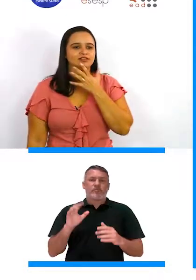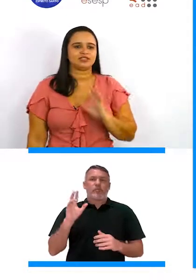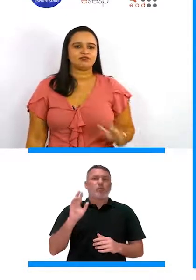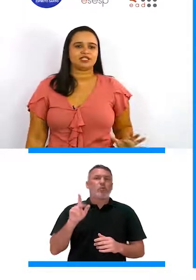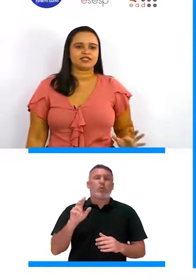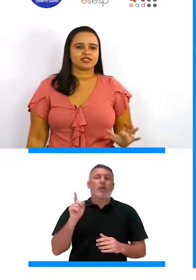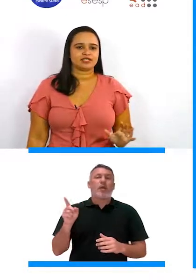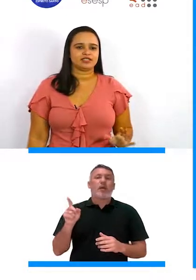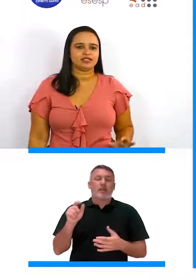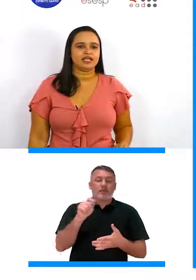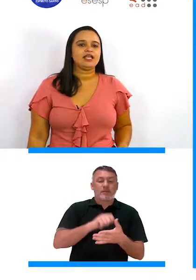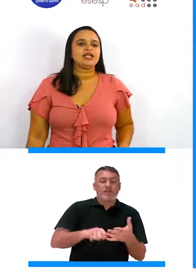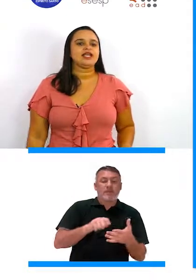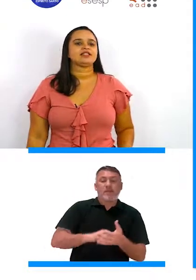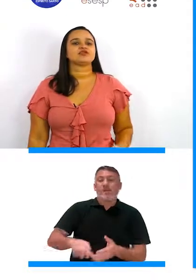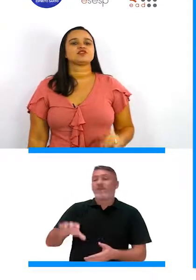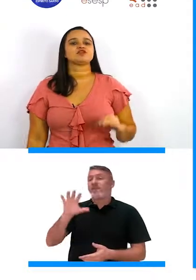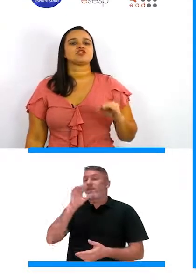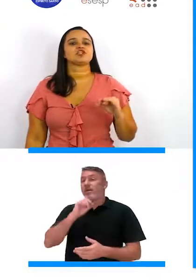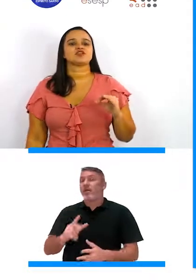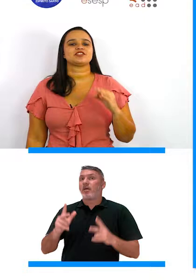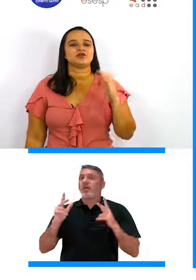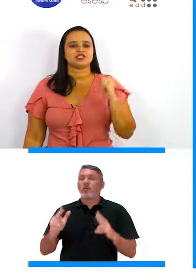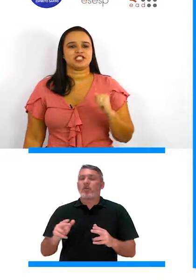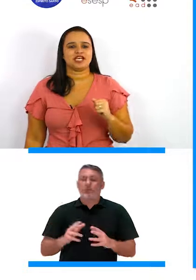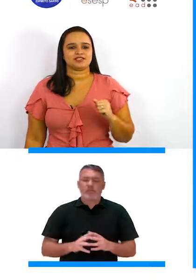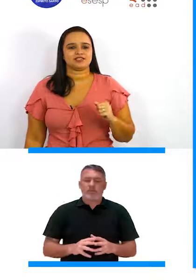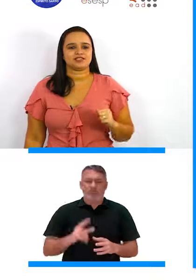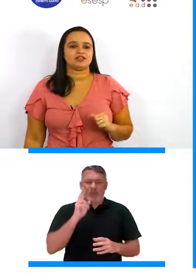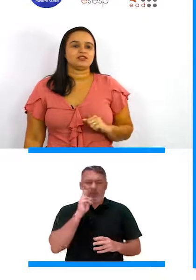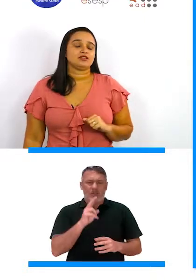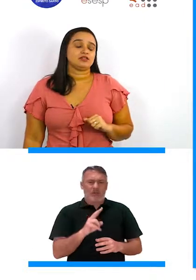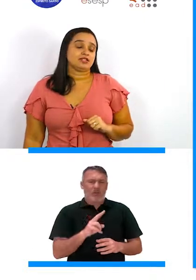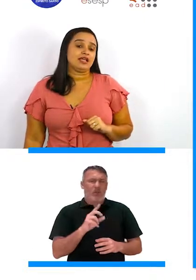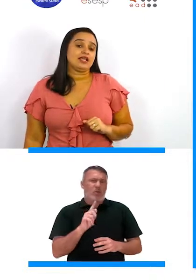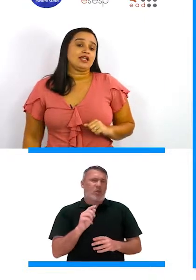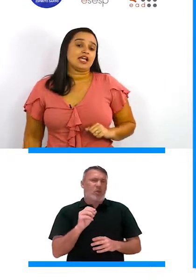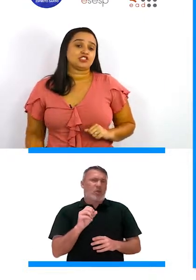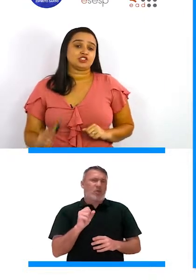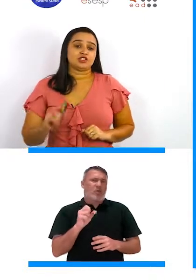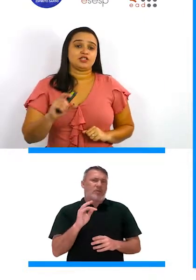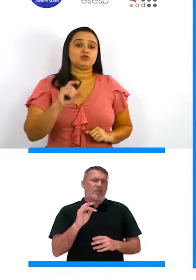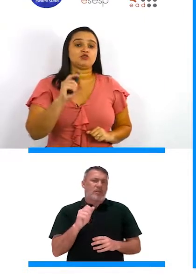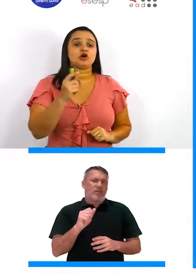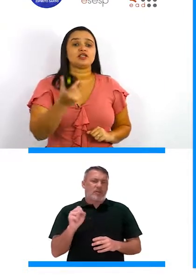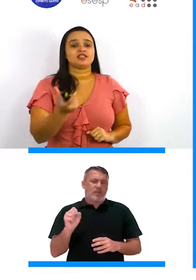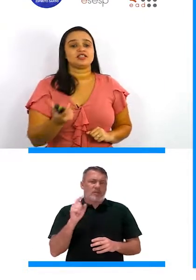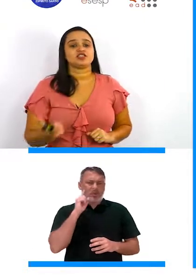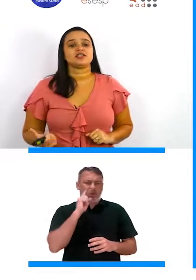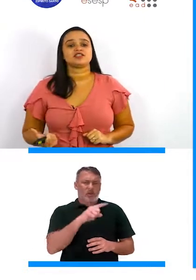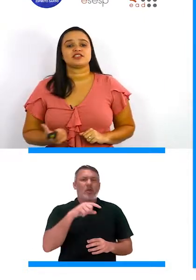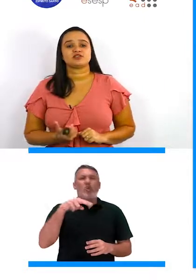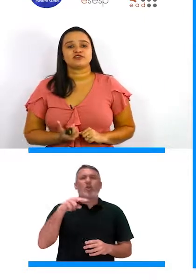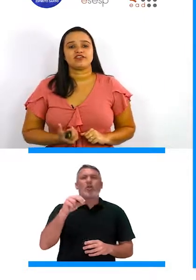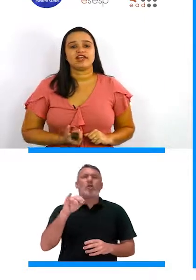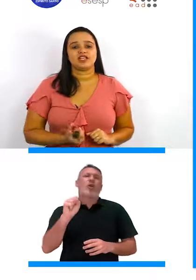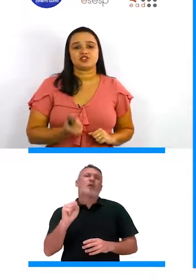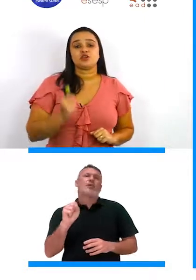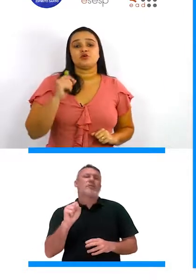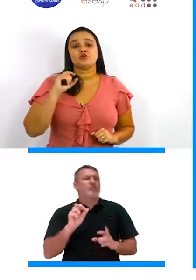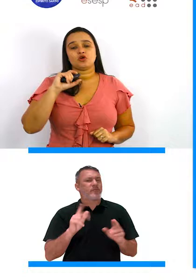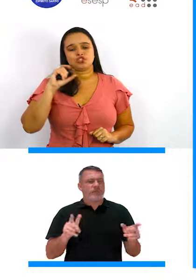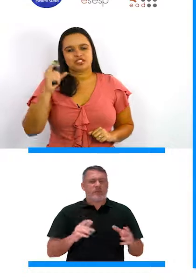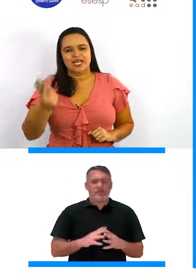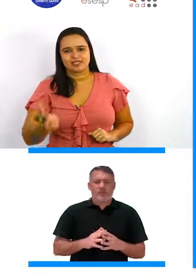da fala, não da escrita, né? Então, se um dia nós se gostasse, né? A gente tem o nós aí já escrito